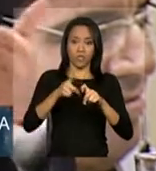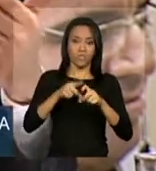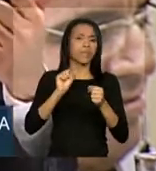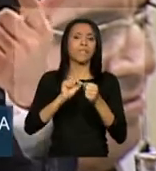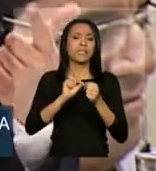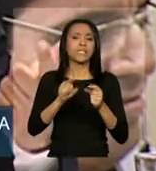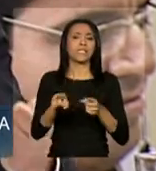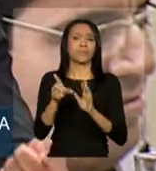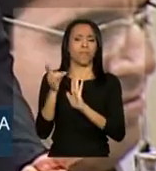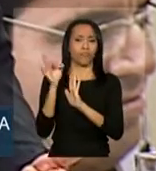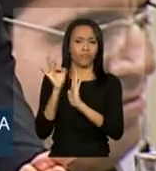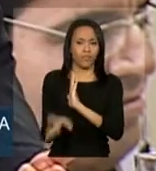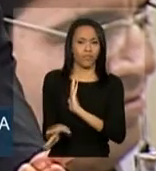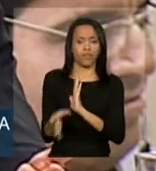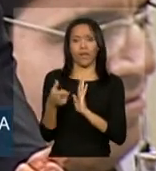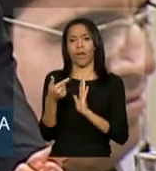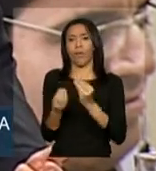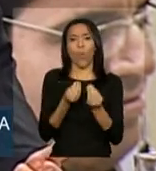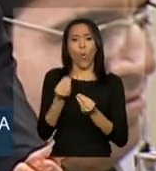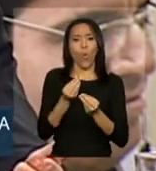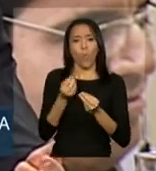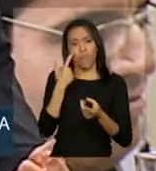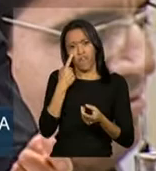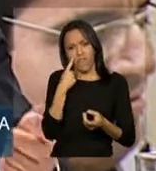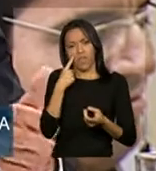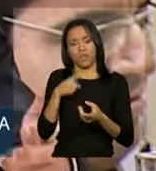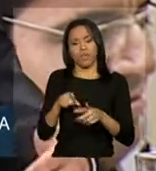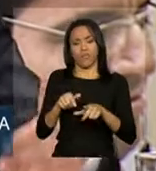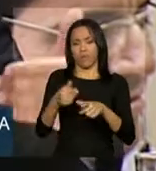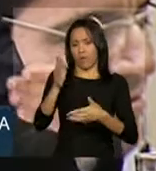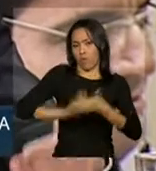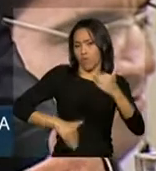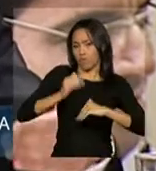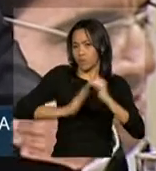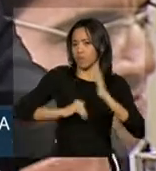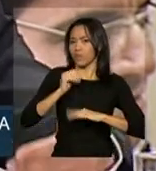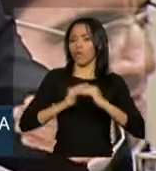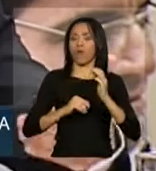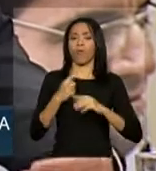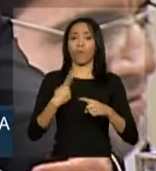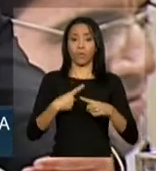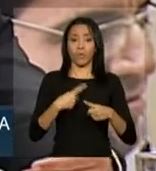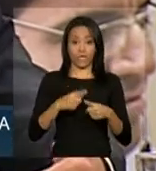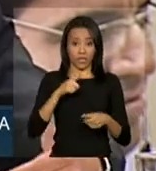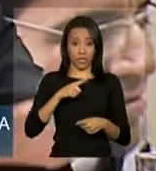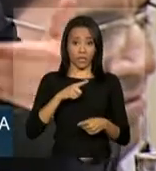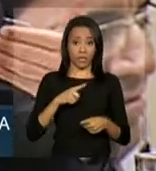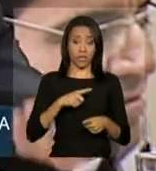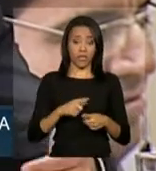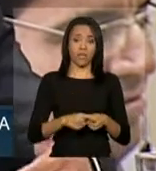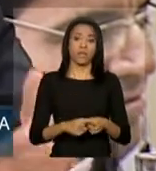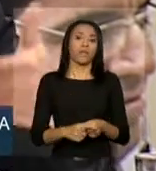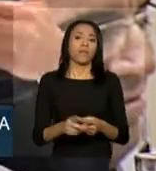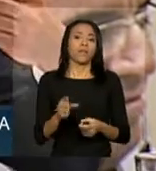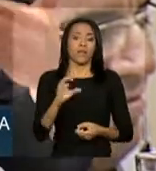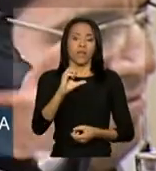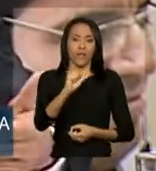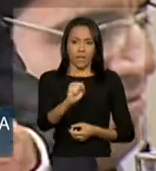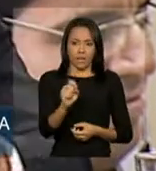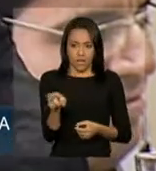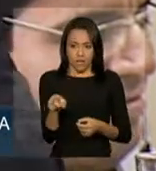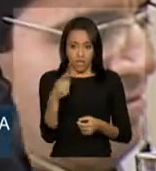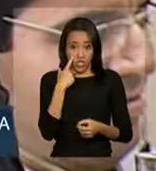desse profissional apuração em relação a esse profissional porque ele tem um dos crms nos estad dele ativo por isso nós estamos